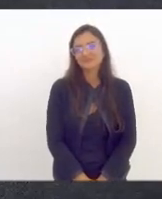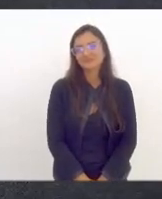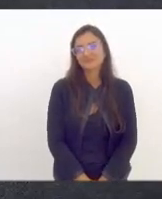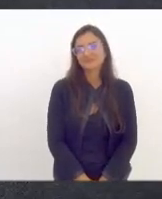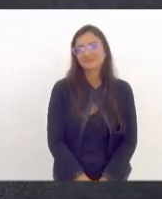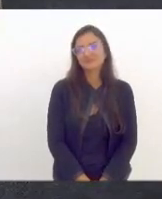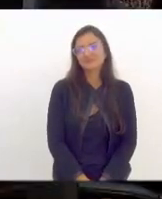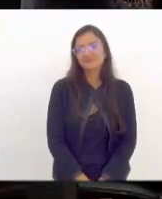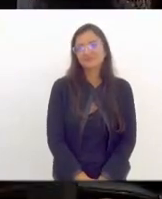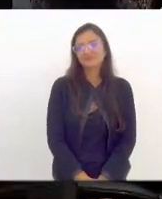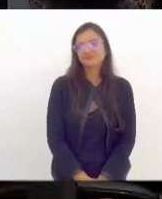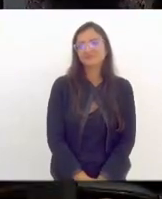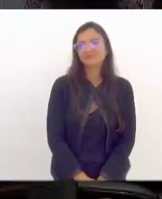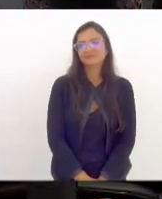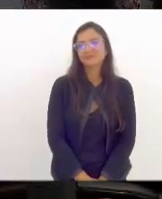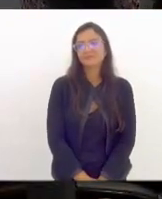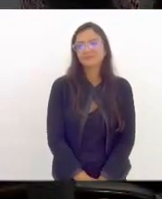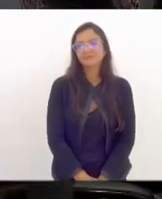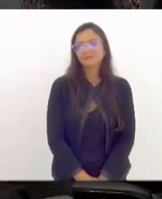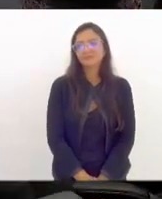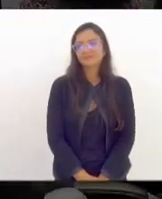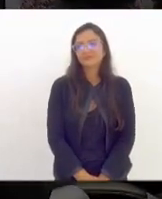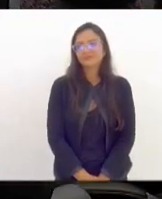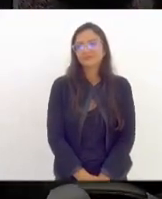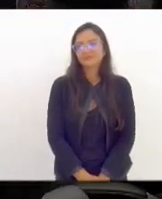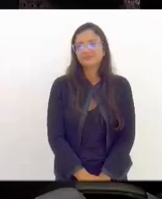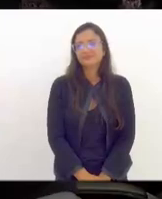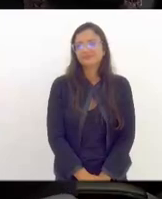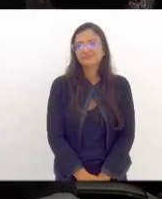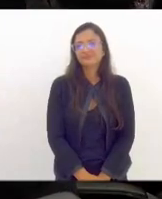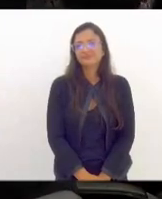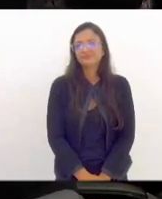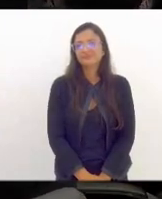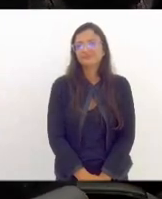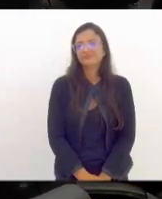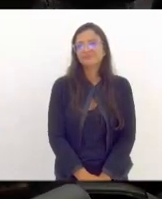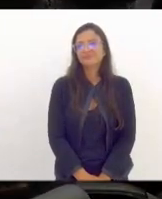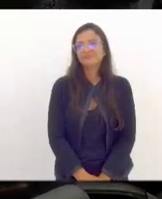Jackson Lima já tá na mão